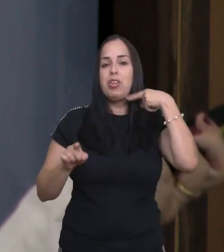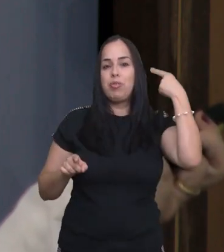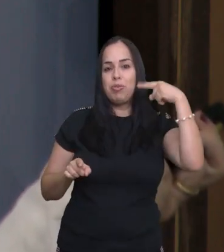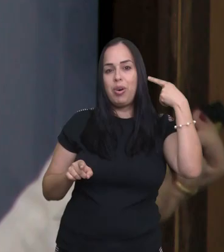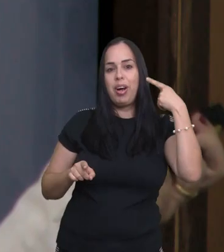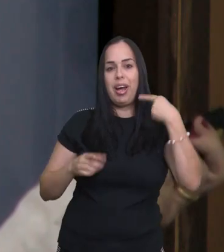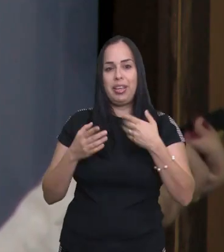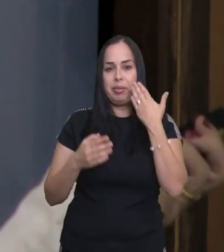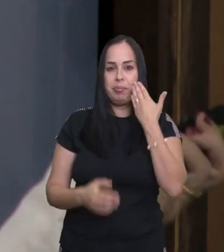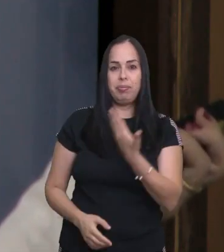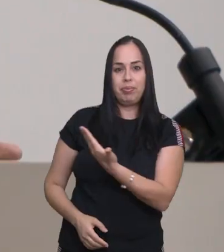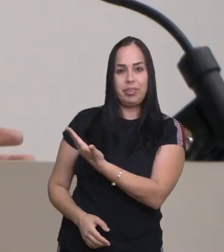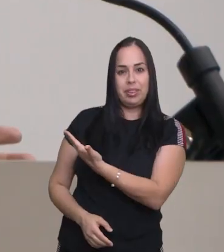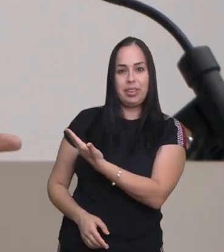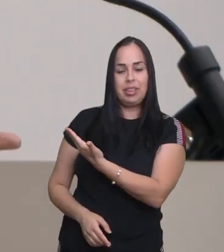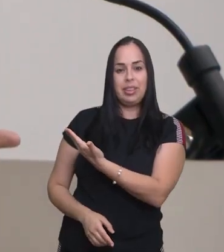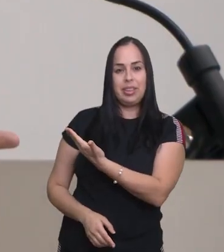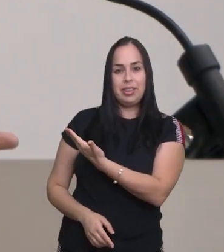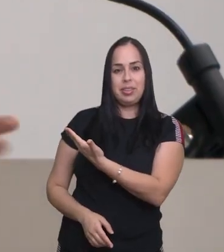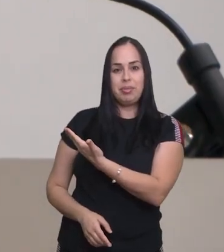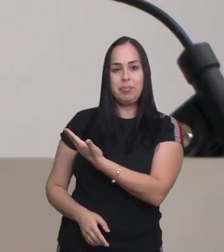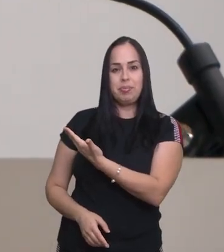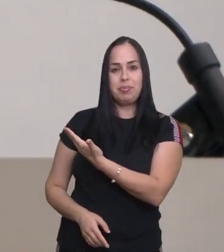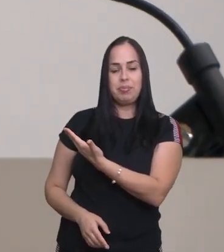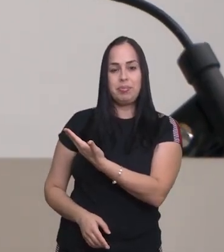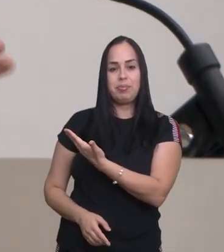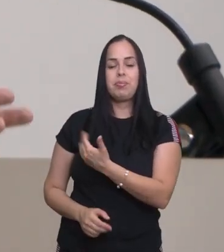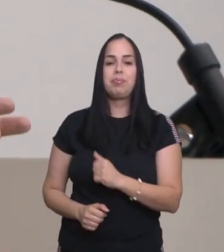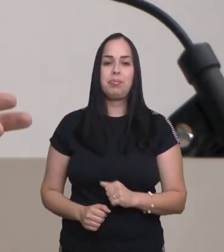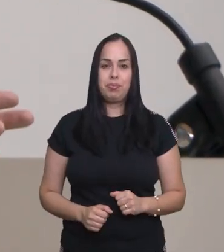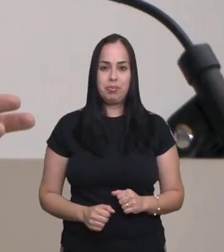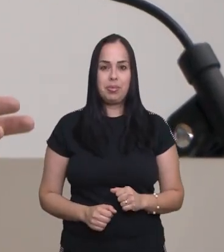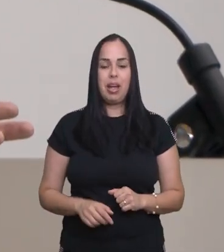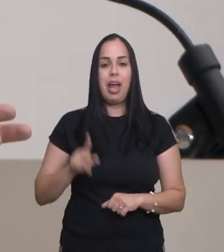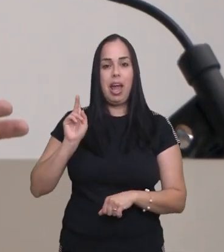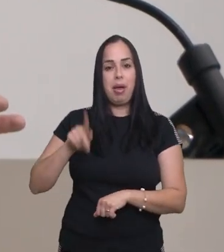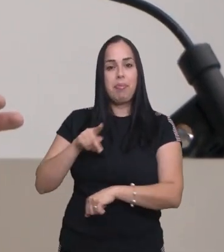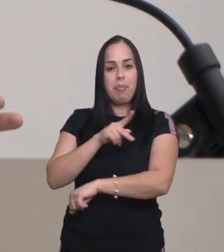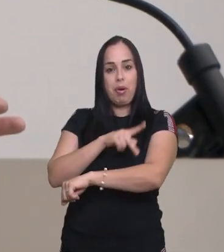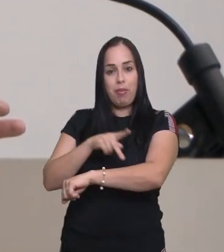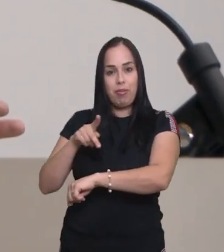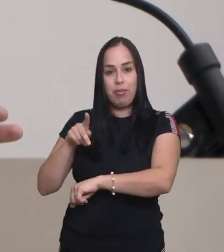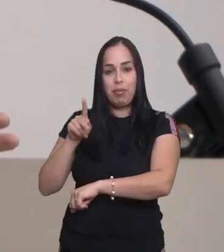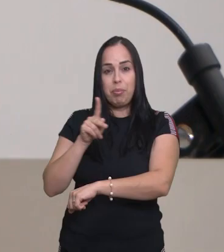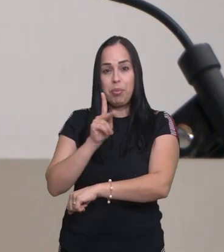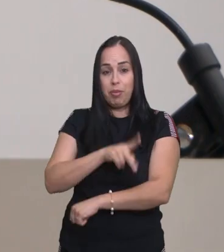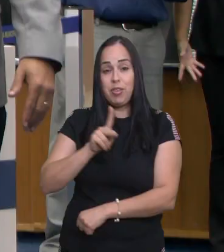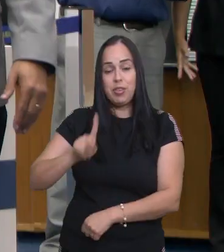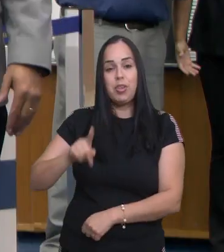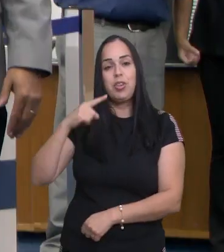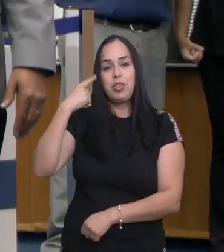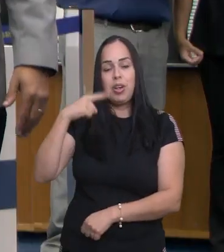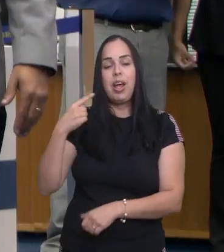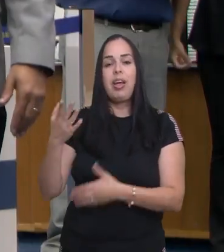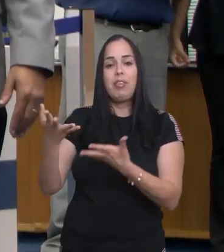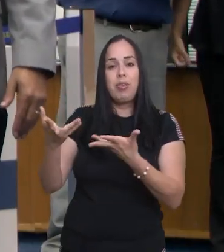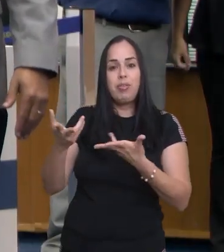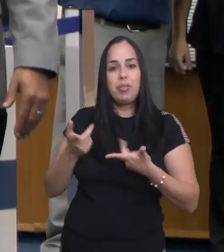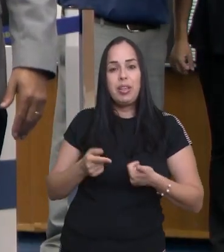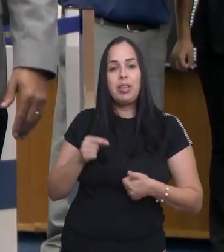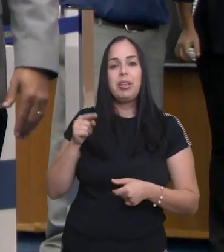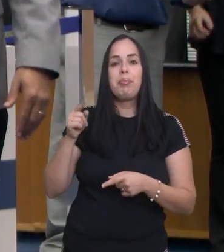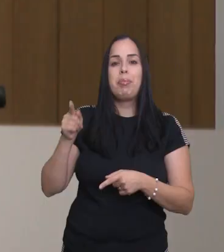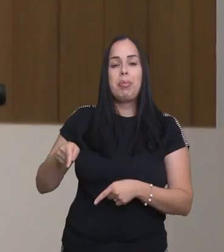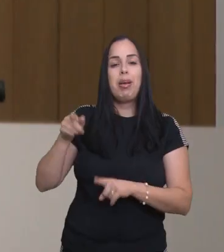advogada Gabriela Araújo, que é mestre e doutora em Direito Constitucional e professora de Direito Eleitoral. Ela foi convidada